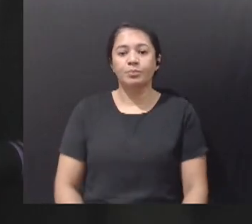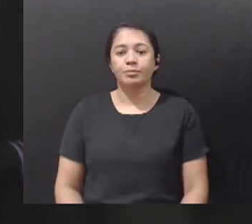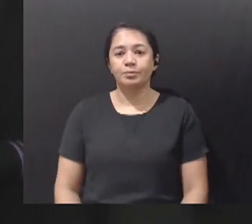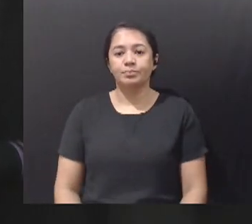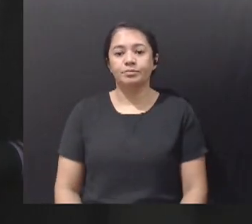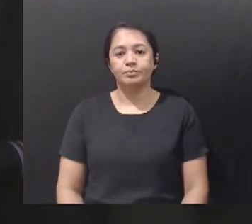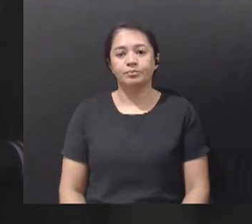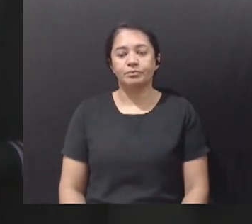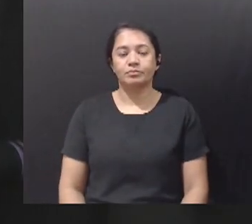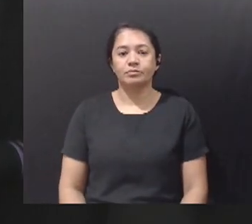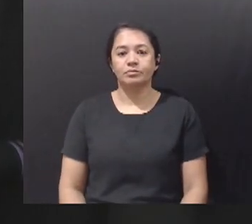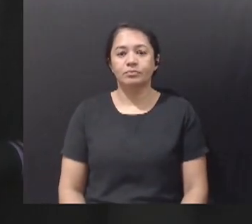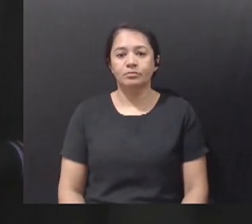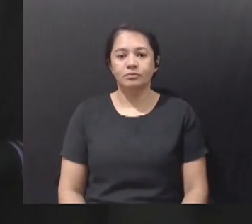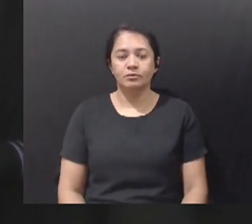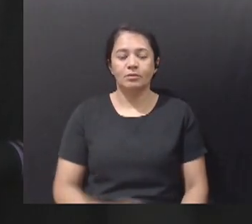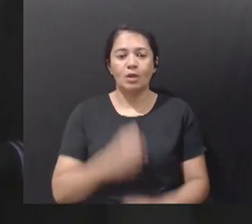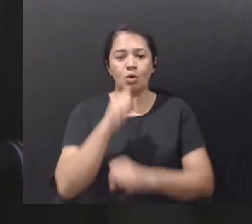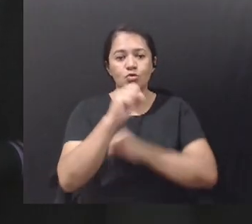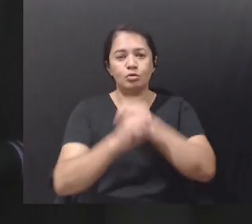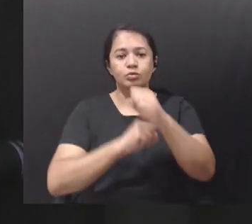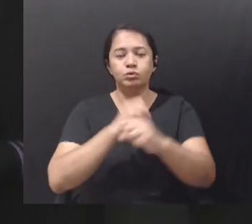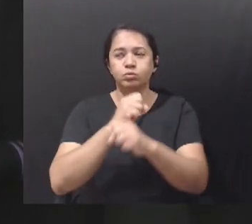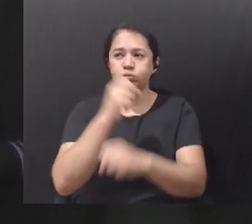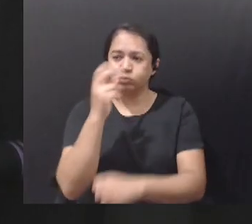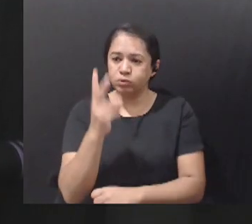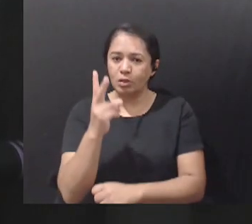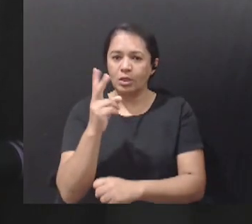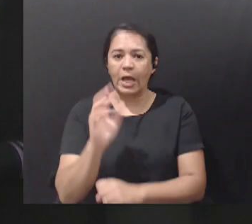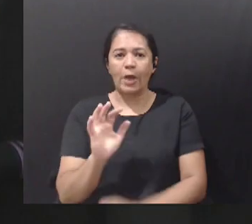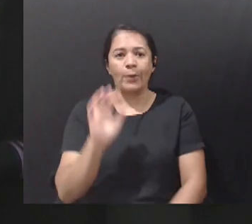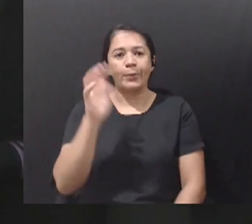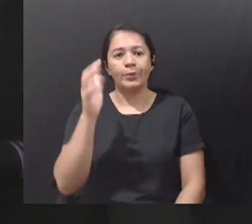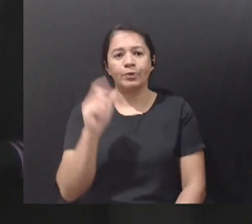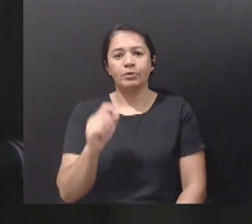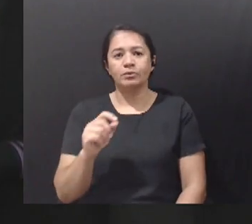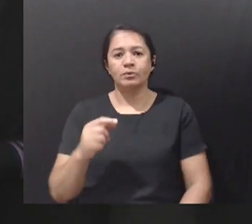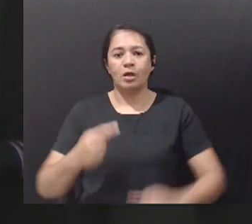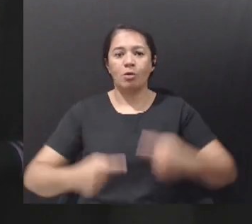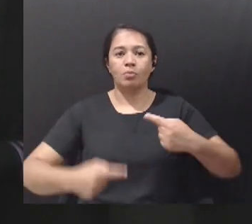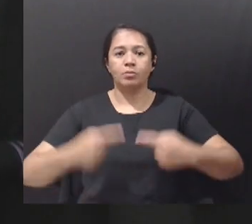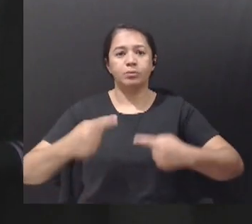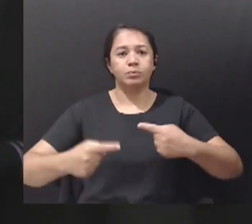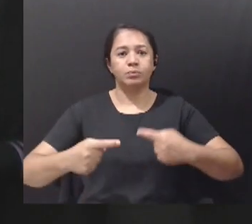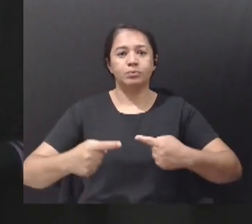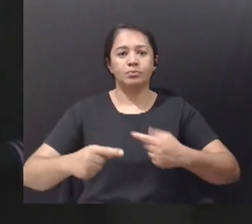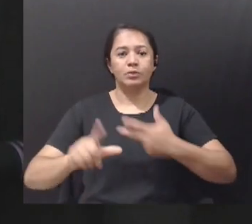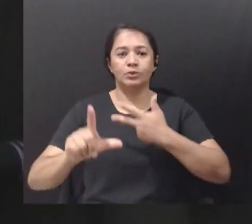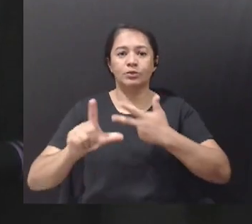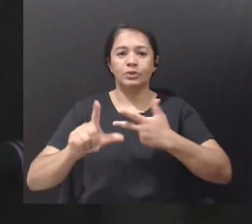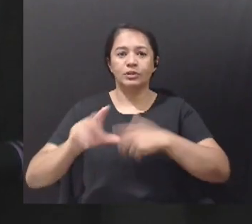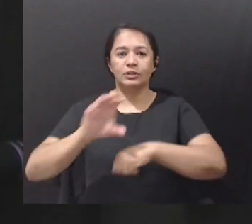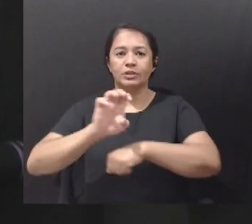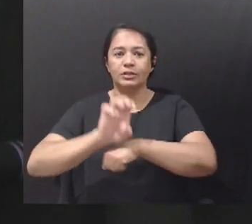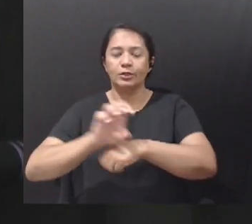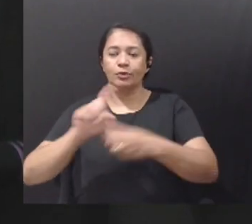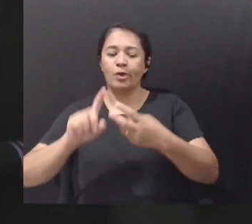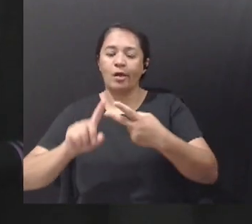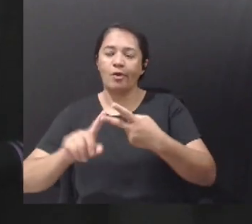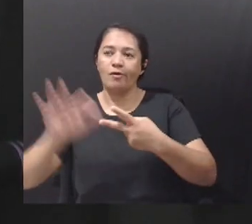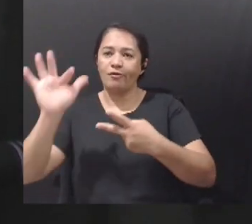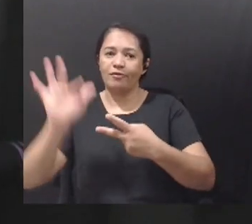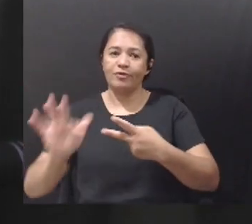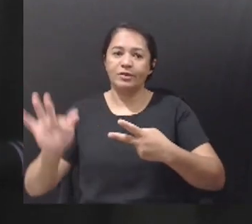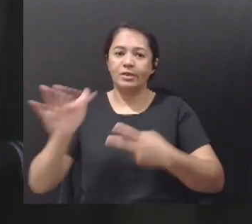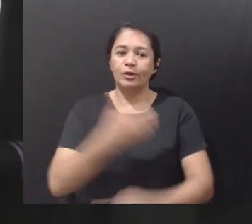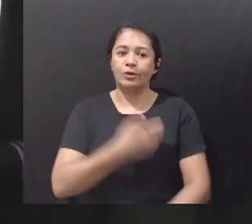Depois de 2 anos, vinha, então, uma eleição para o Legislativo Estadual, Federal, para governo de São Paulo,